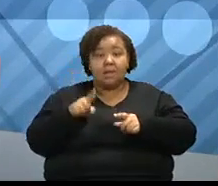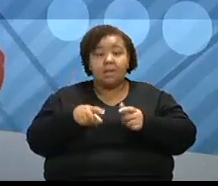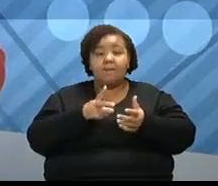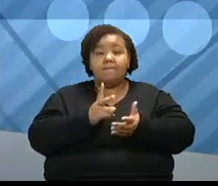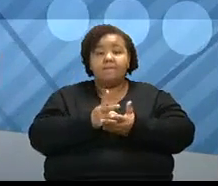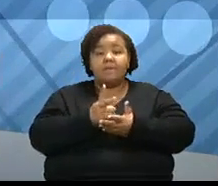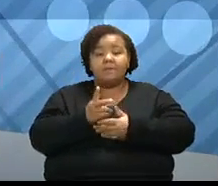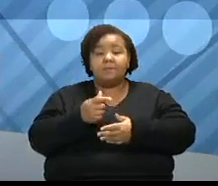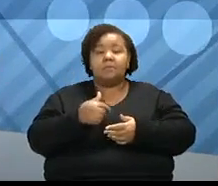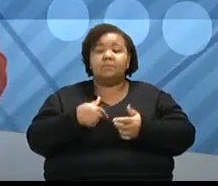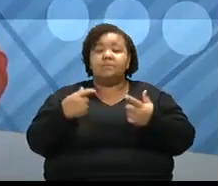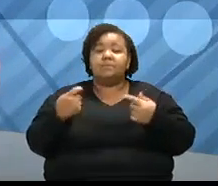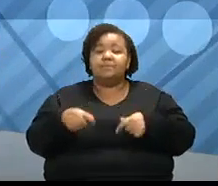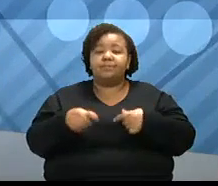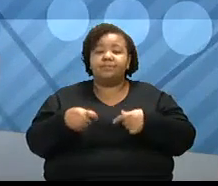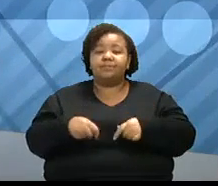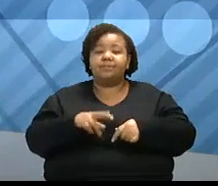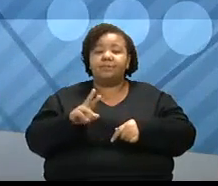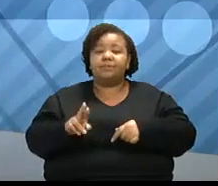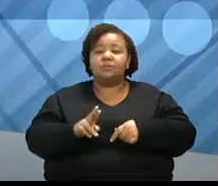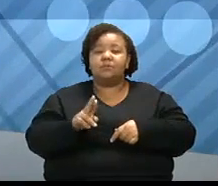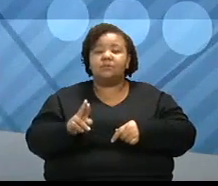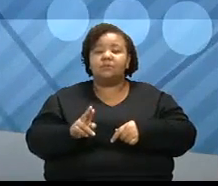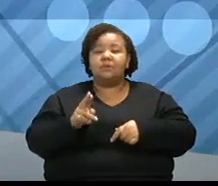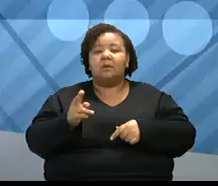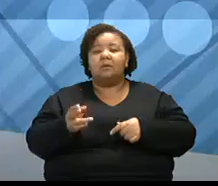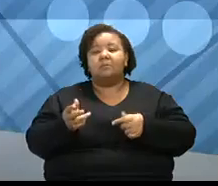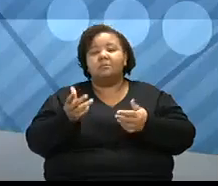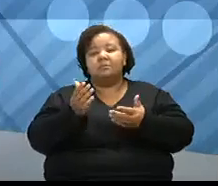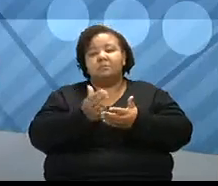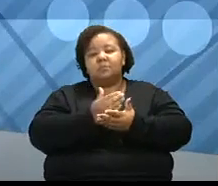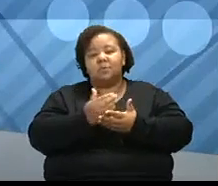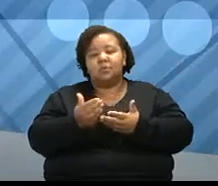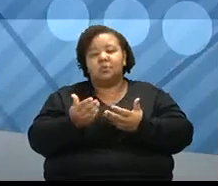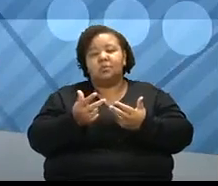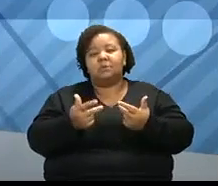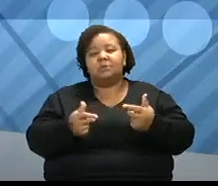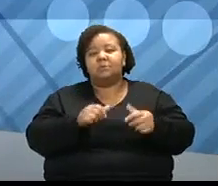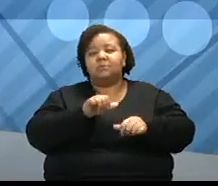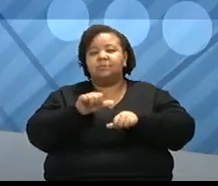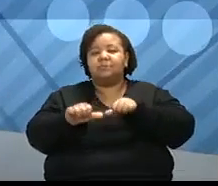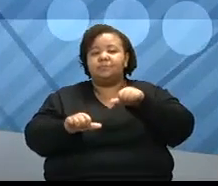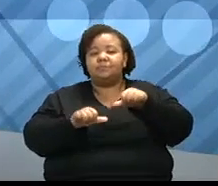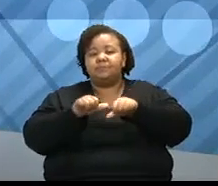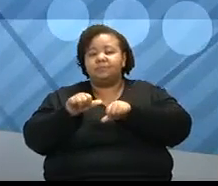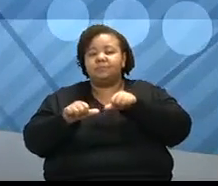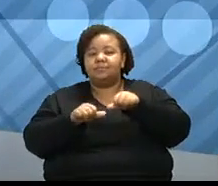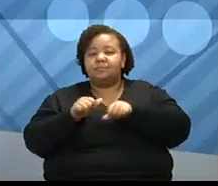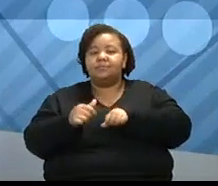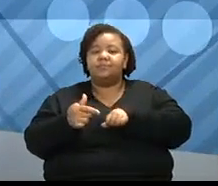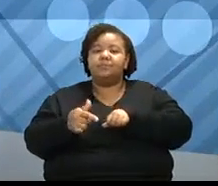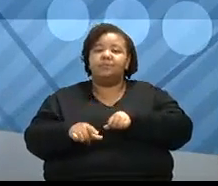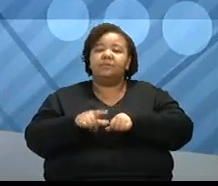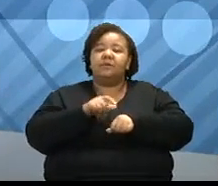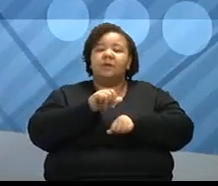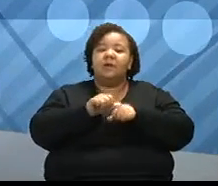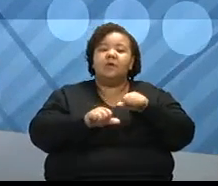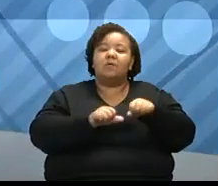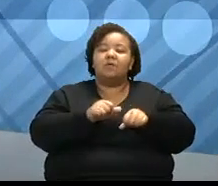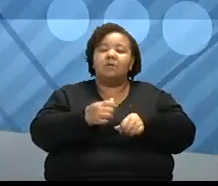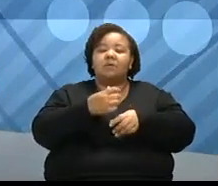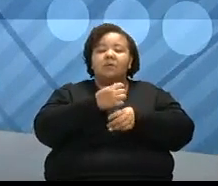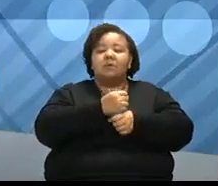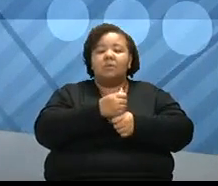preciso utilizar de artifícios, utilizar algumas modificações de modo a converter esse cálculo